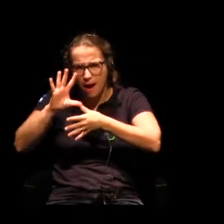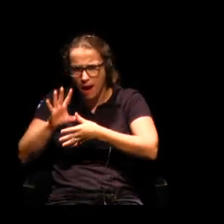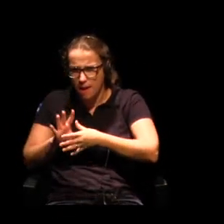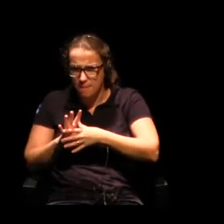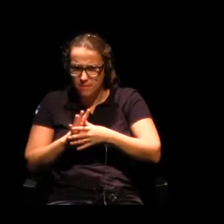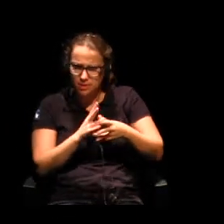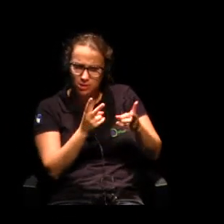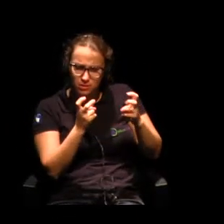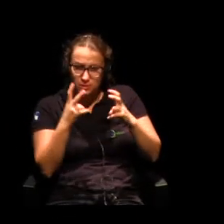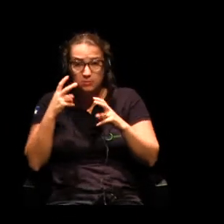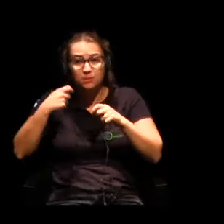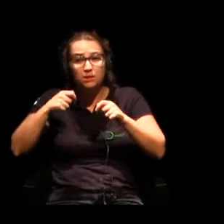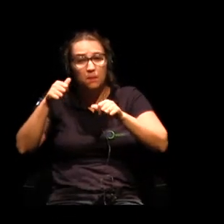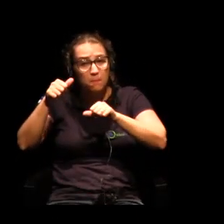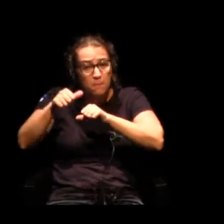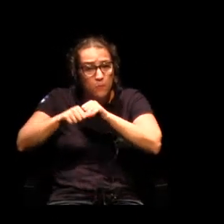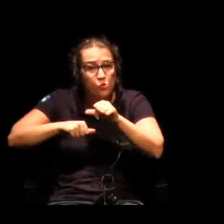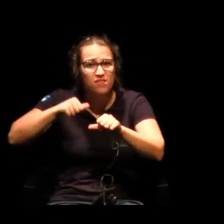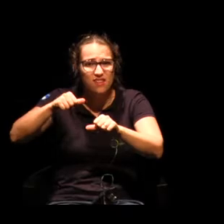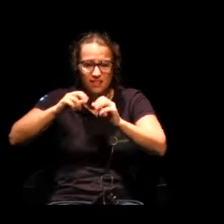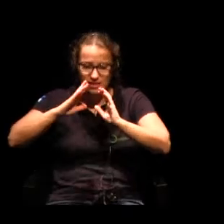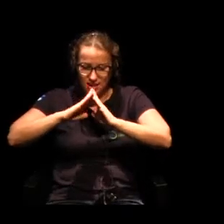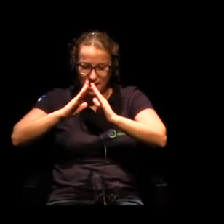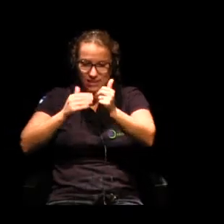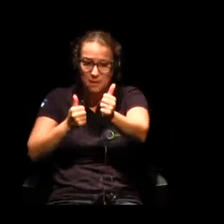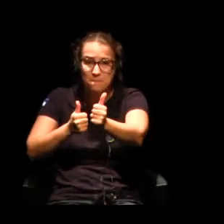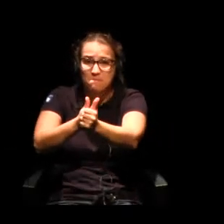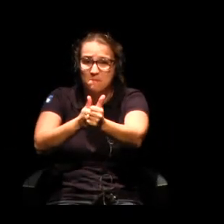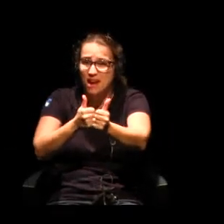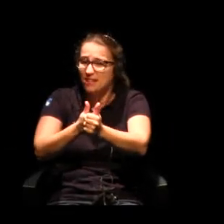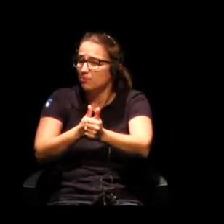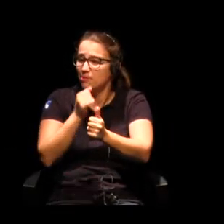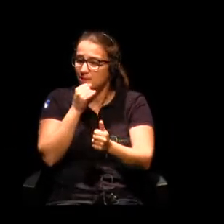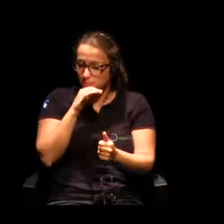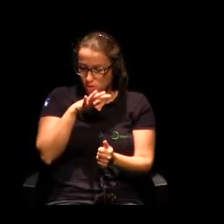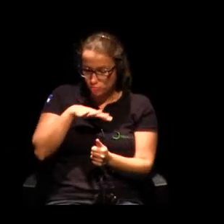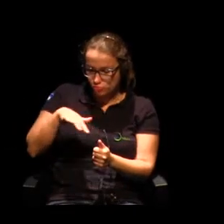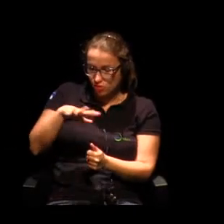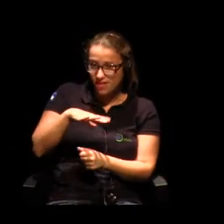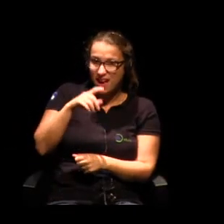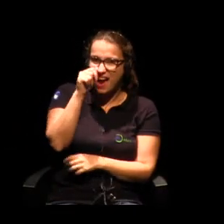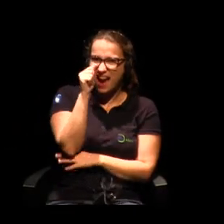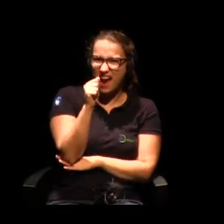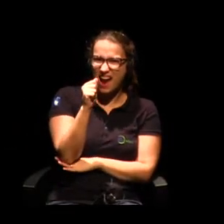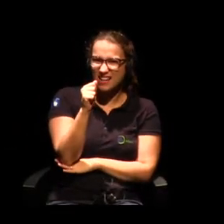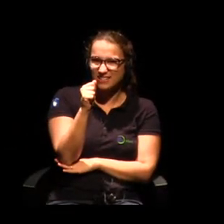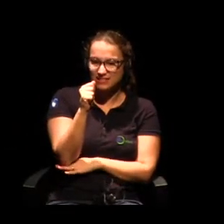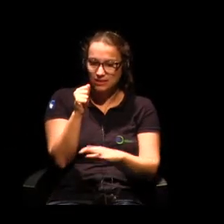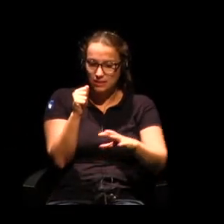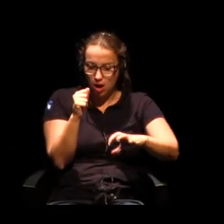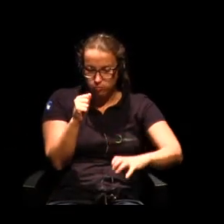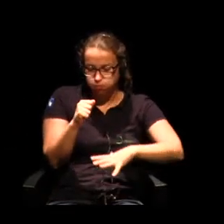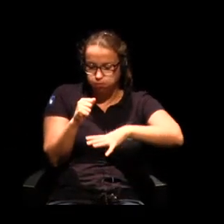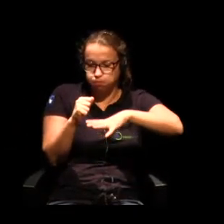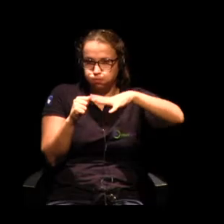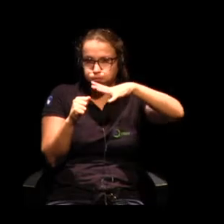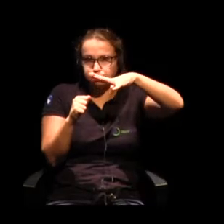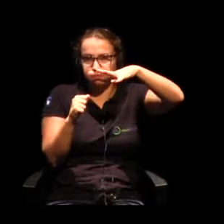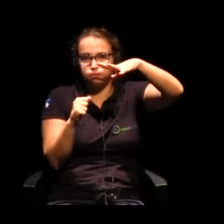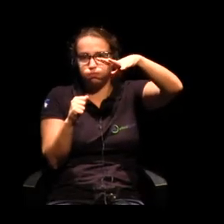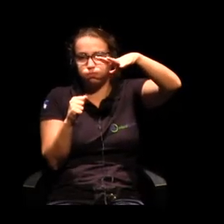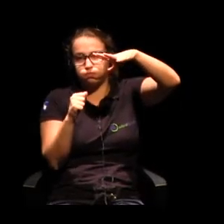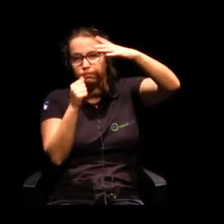mapeamento econômico da cidade. O que podemos fazer é uma mudança de zonas. Então, a zona A é a zona que